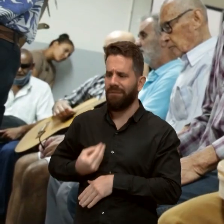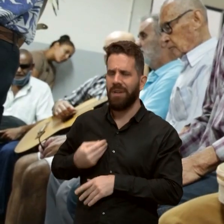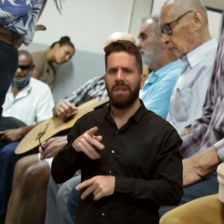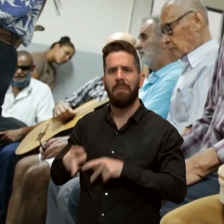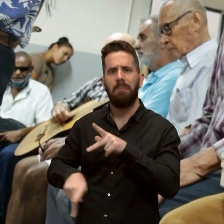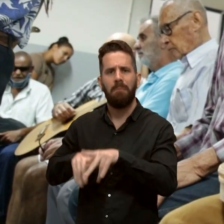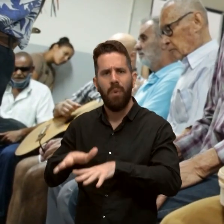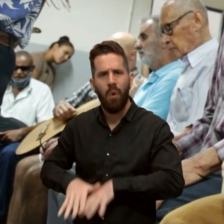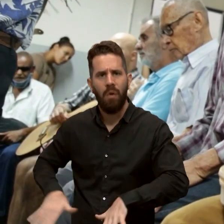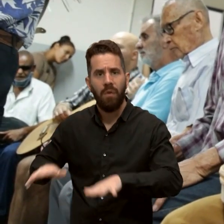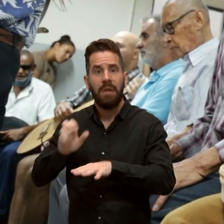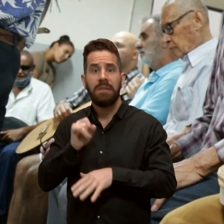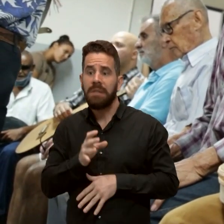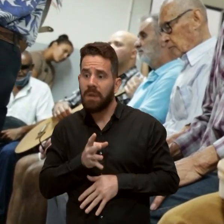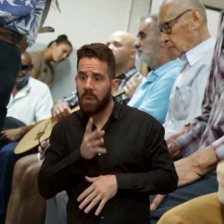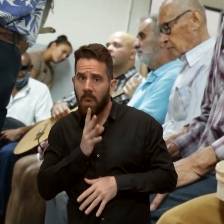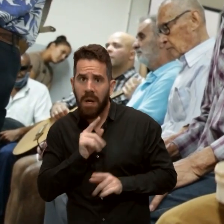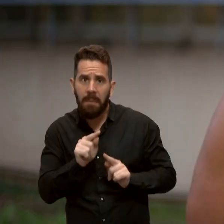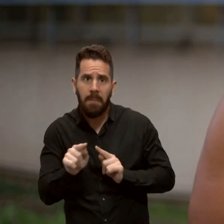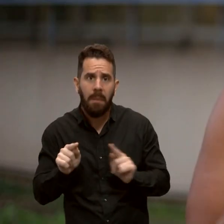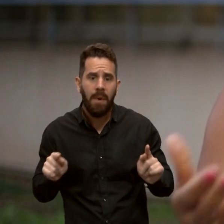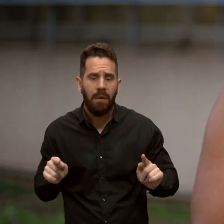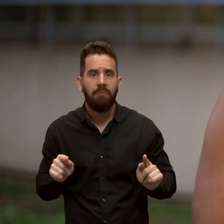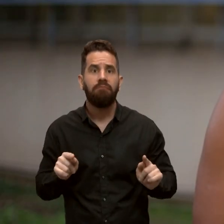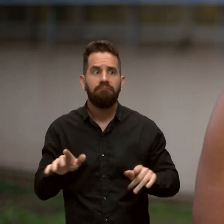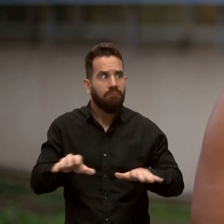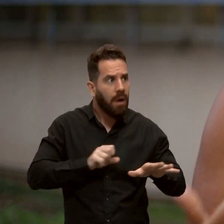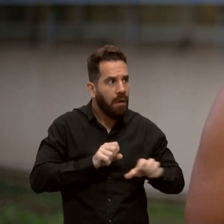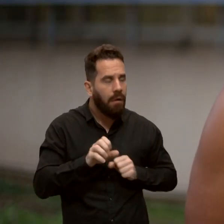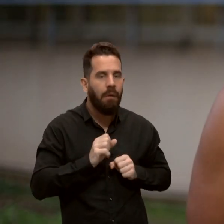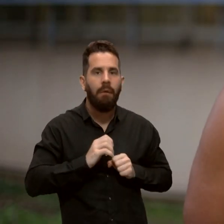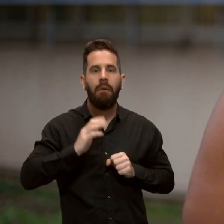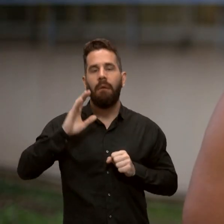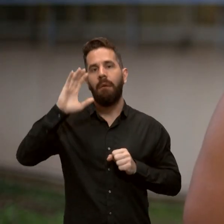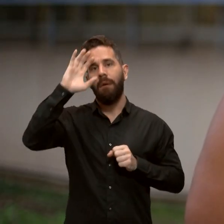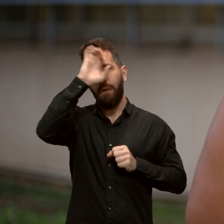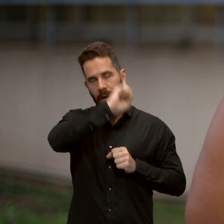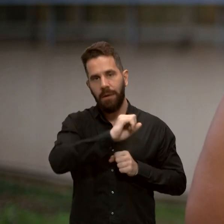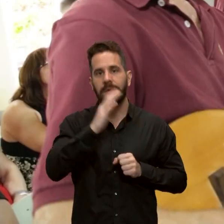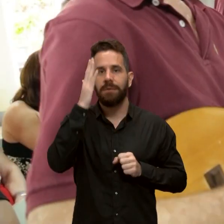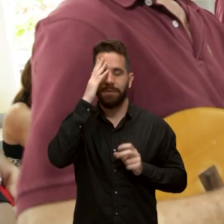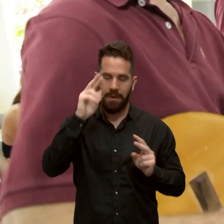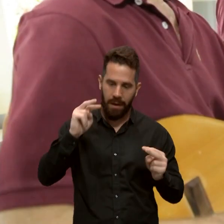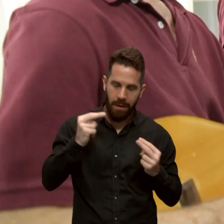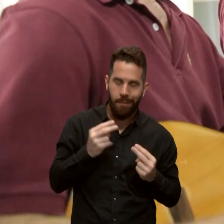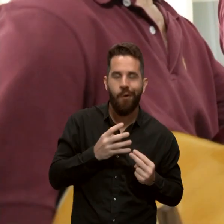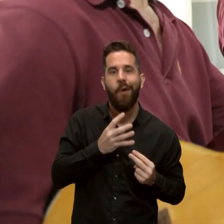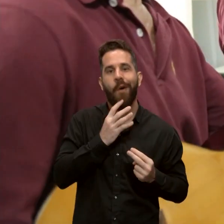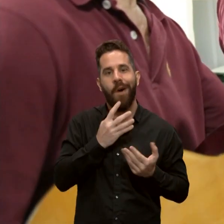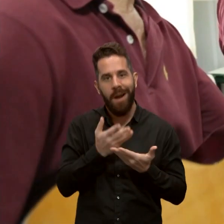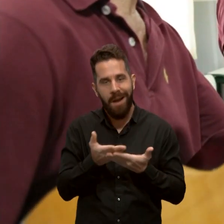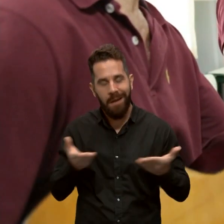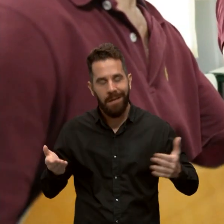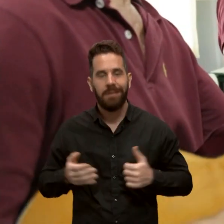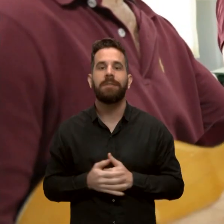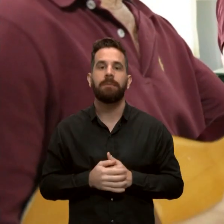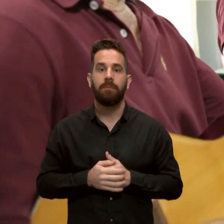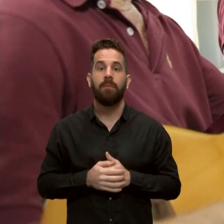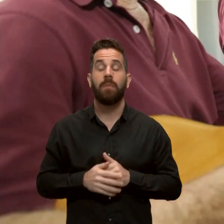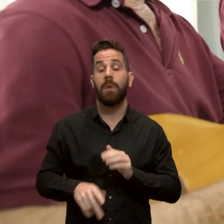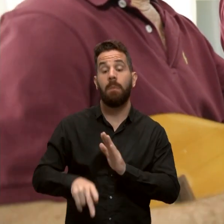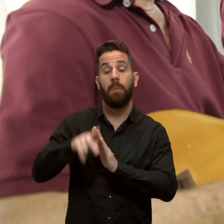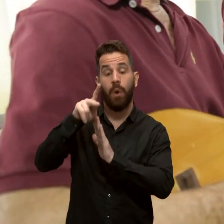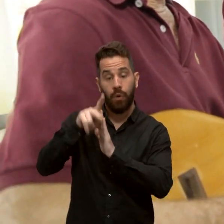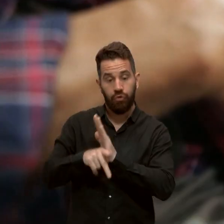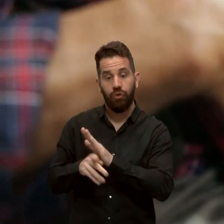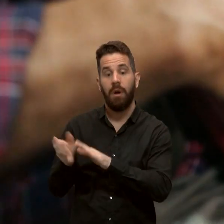tem a oportunidade de entrar em contato com esses conhecimentos, a gente sabe mais sobre a gente mesmo. O projeto é financiado pelo Fundo de